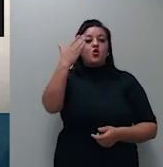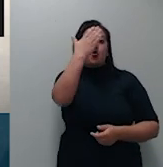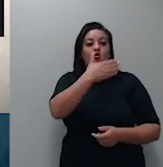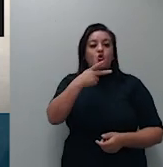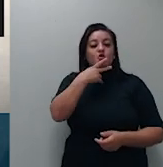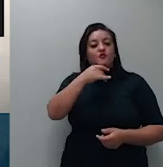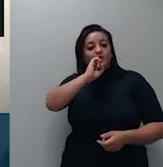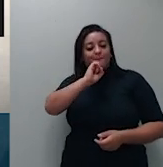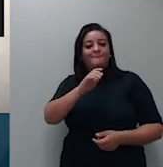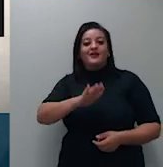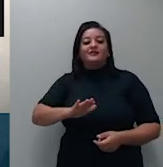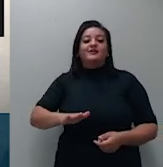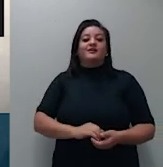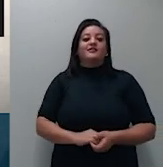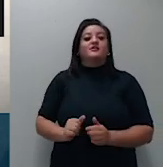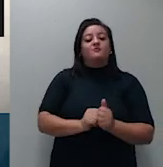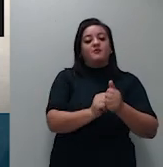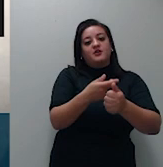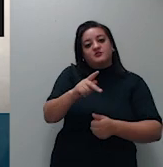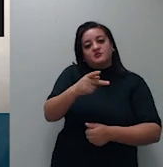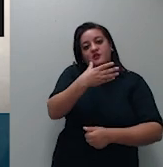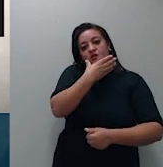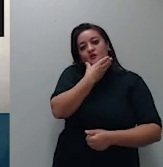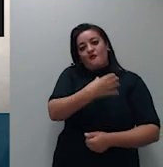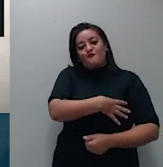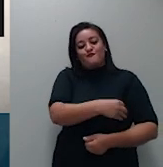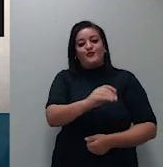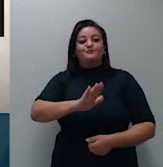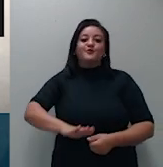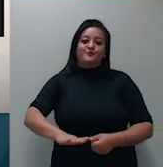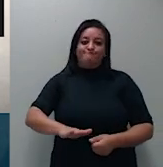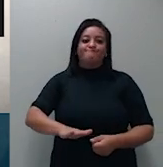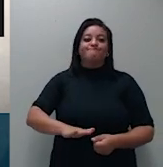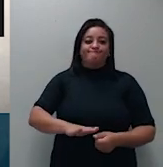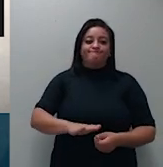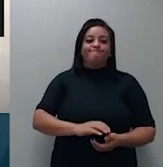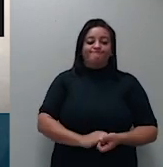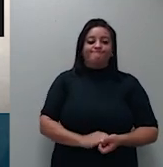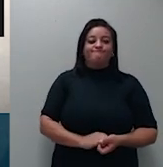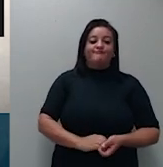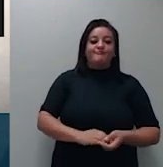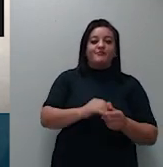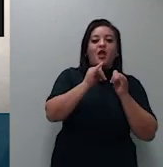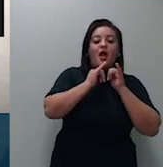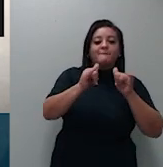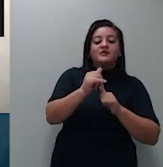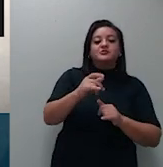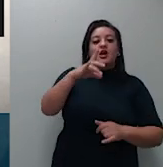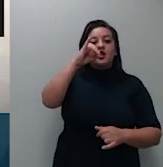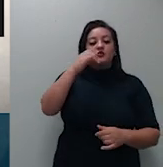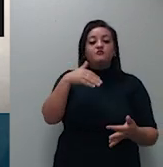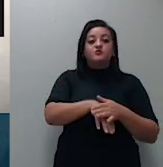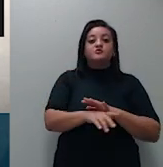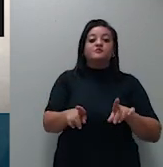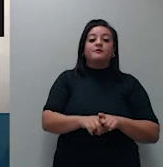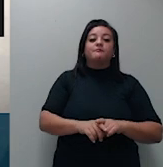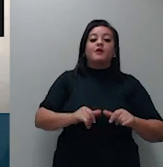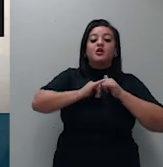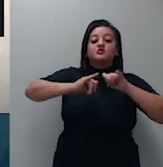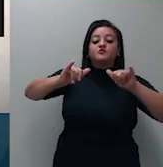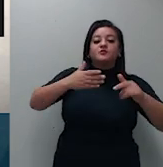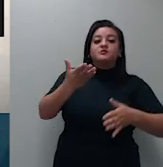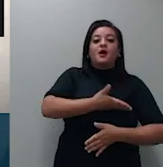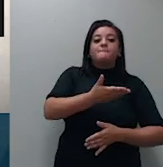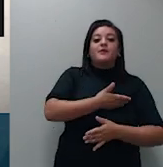acompanhado do seu filho menor a mensagem com a fotografia foi inclusive divulgada para amigos da rede social